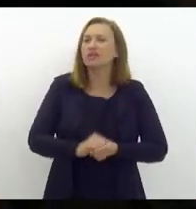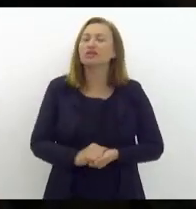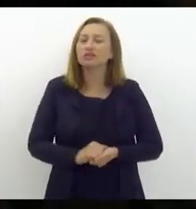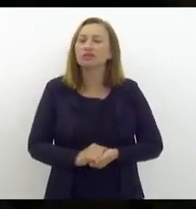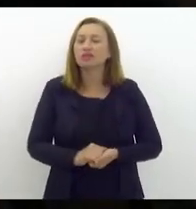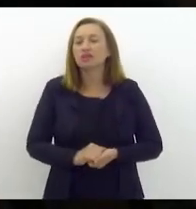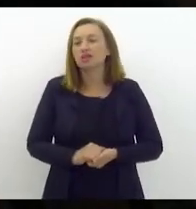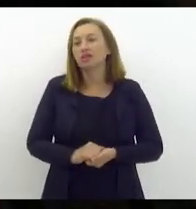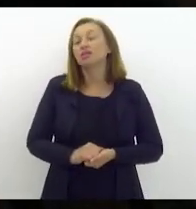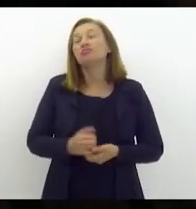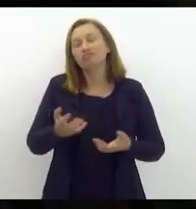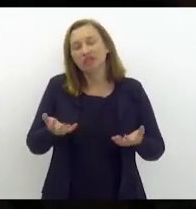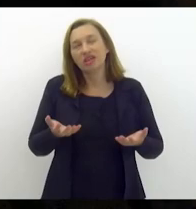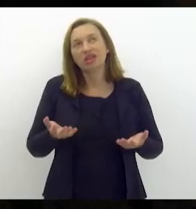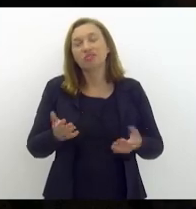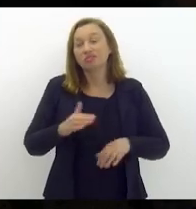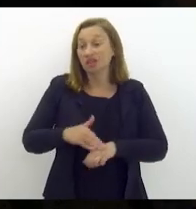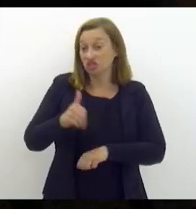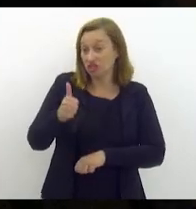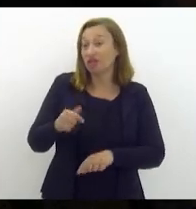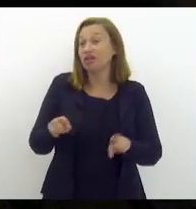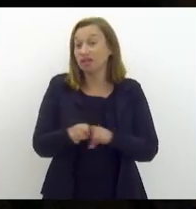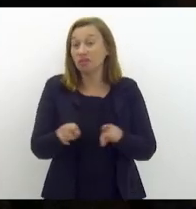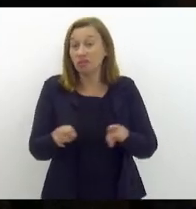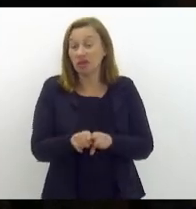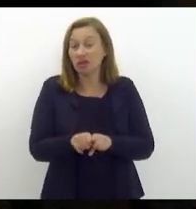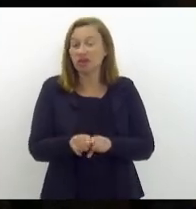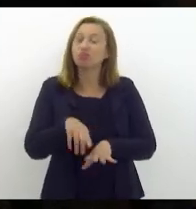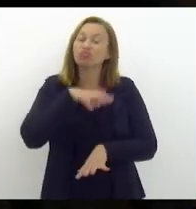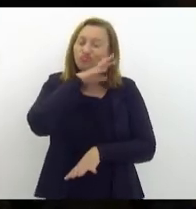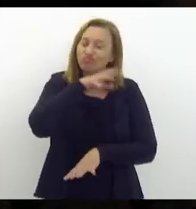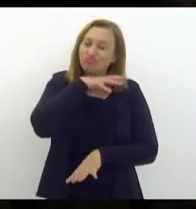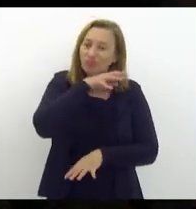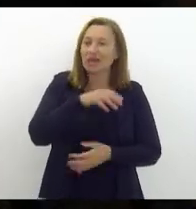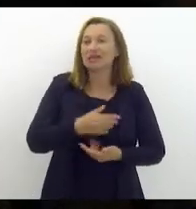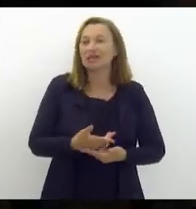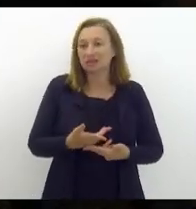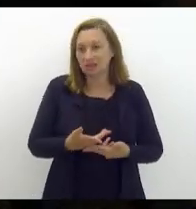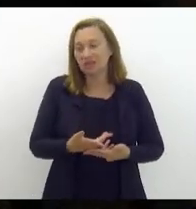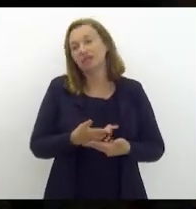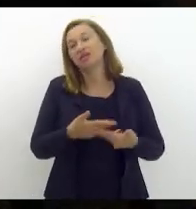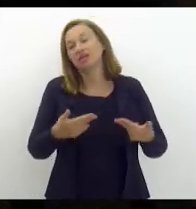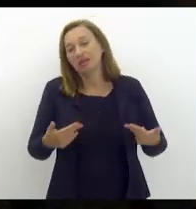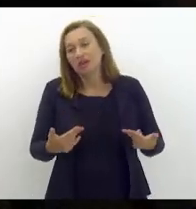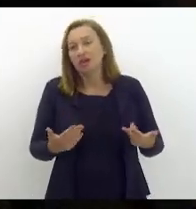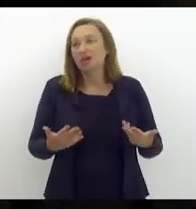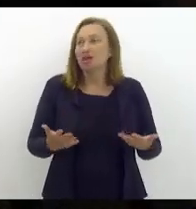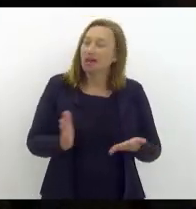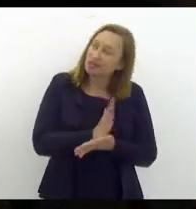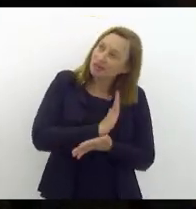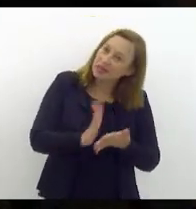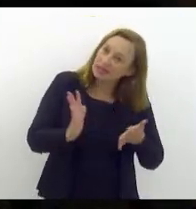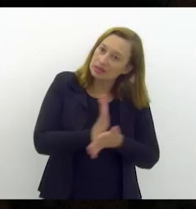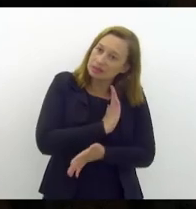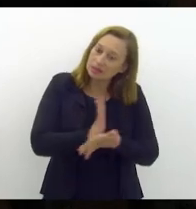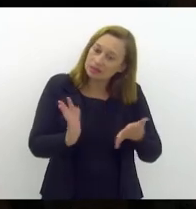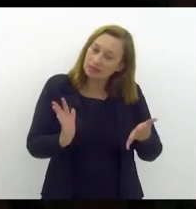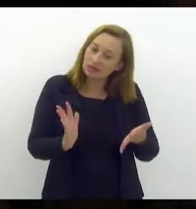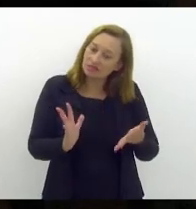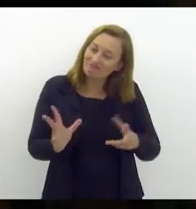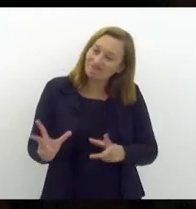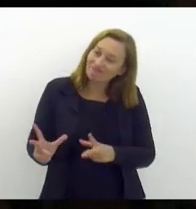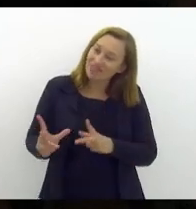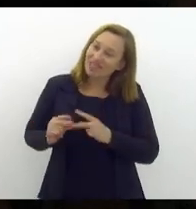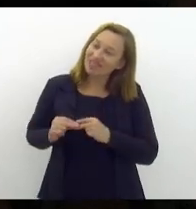mais que isso, nós queremos trazer uma dignidade também para os animais que muitas das vezes